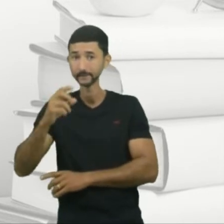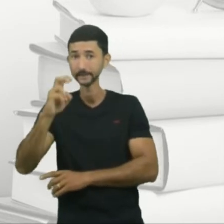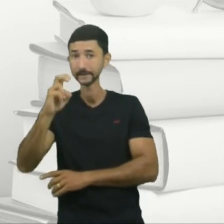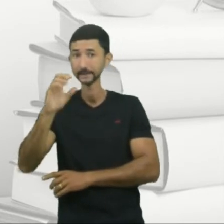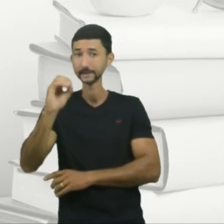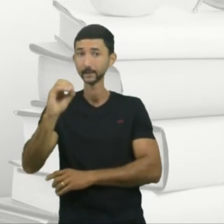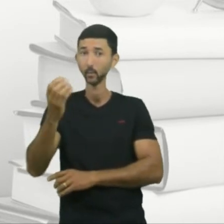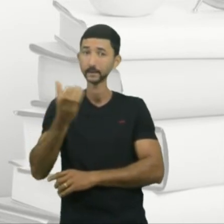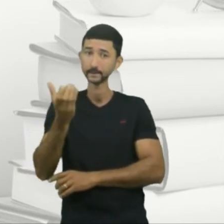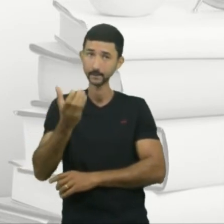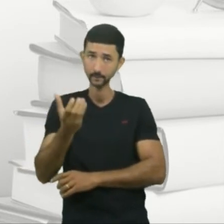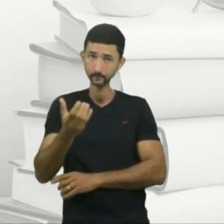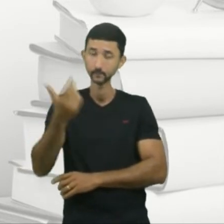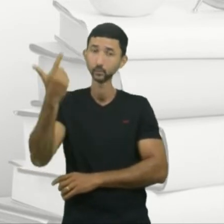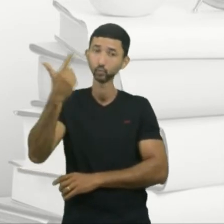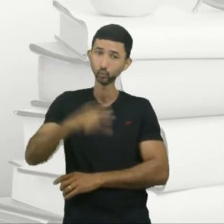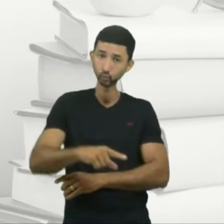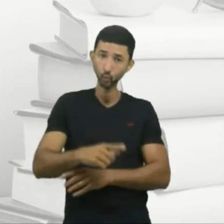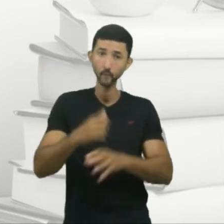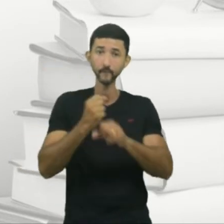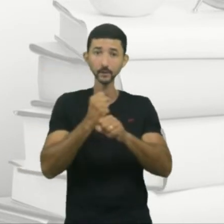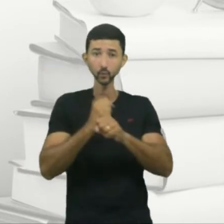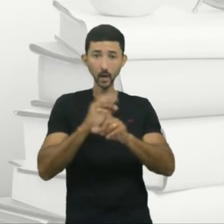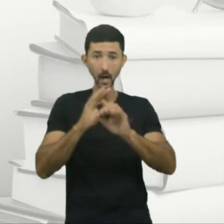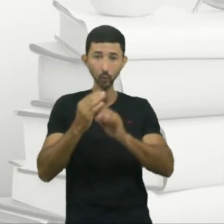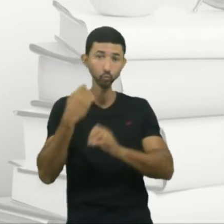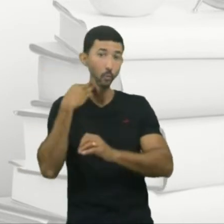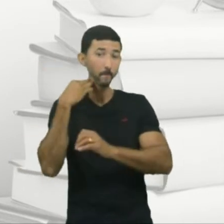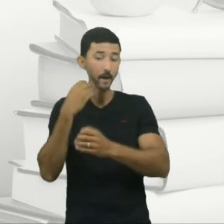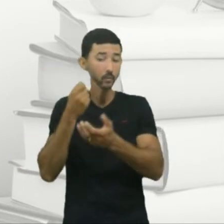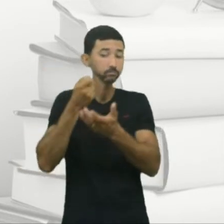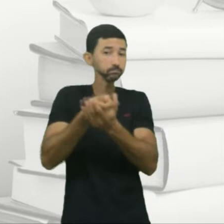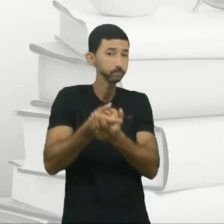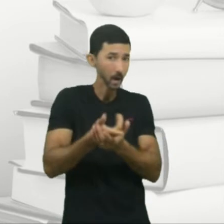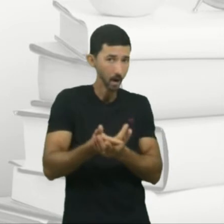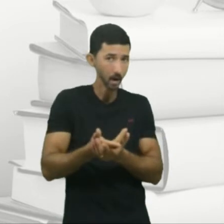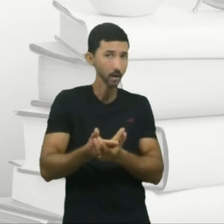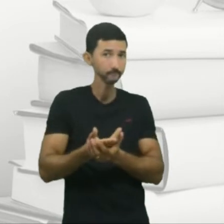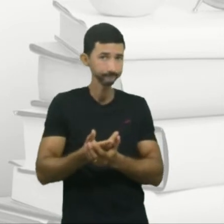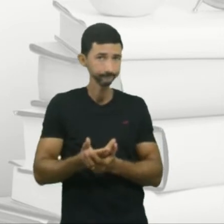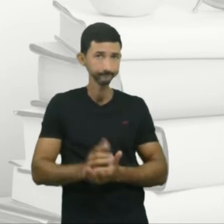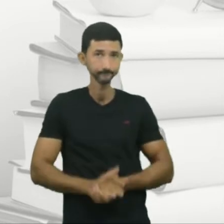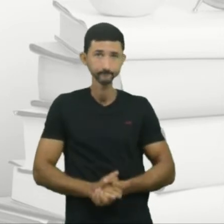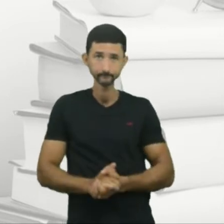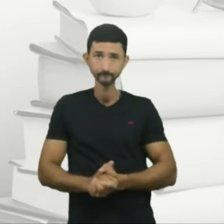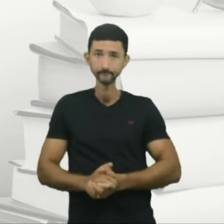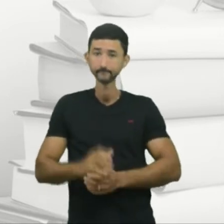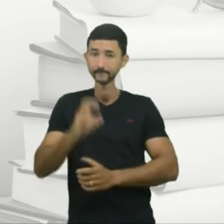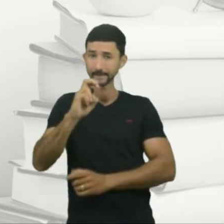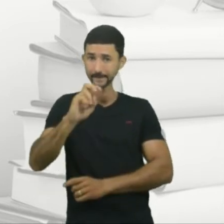R$ 5,50. Aí, novamente, o banco deposita esse valor na tua conta, que é